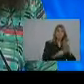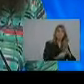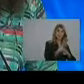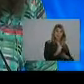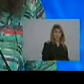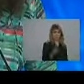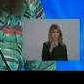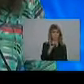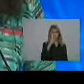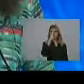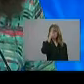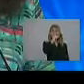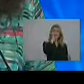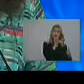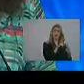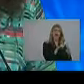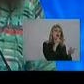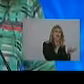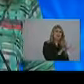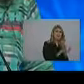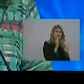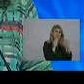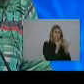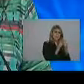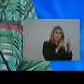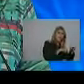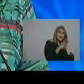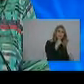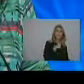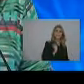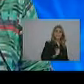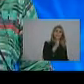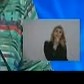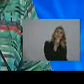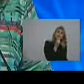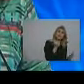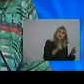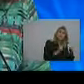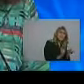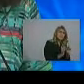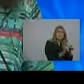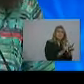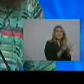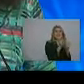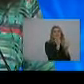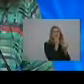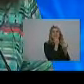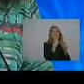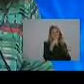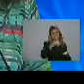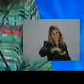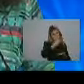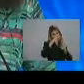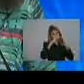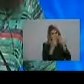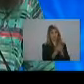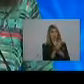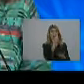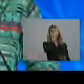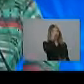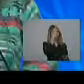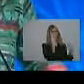Janeiro algo fundamental, que é a agricultura familiar, que existe, podia vender a merenda escolar e é abandonada pela Prefeitura